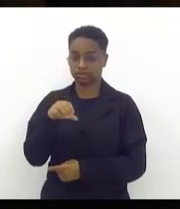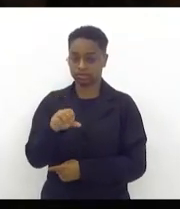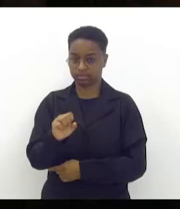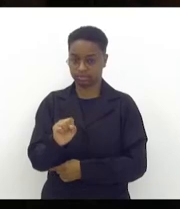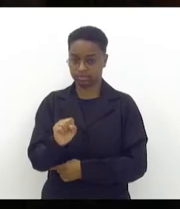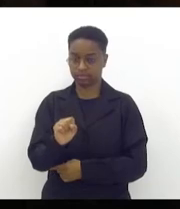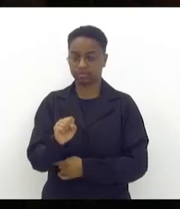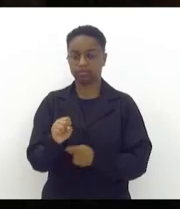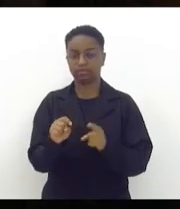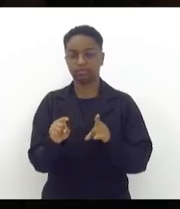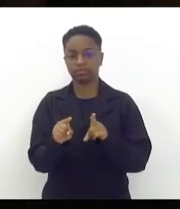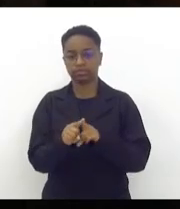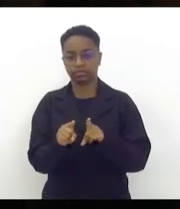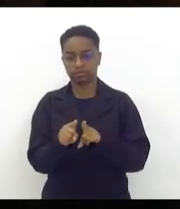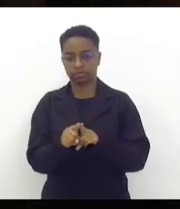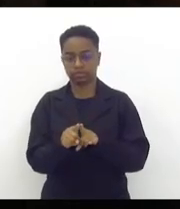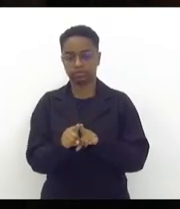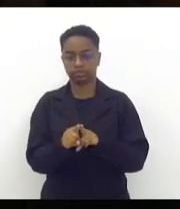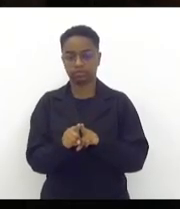e